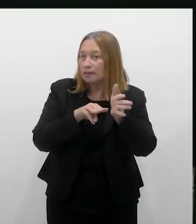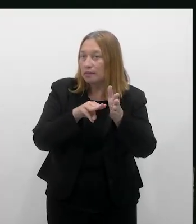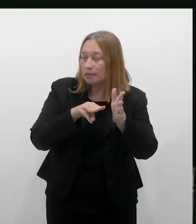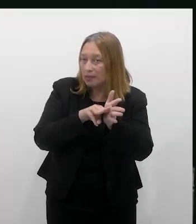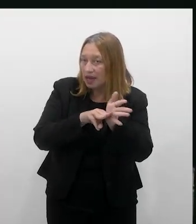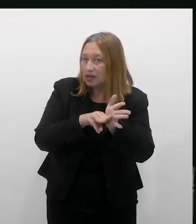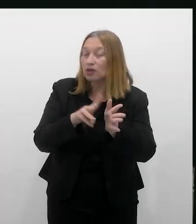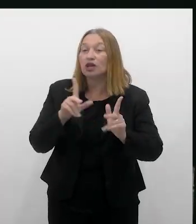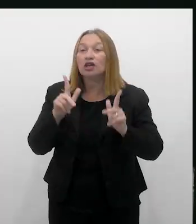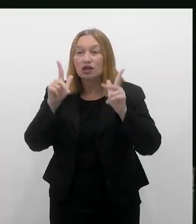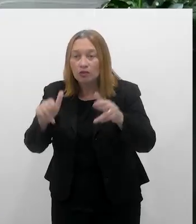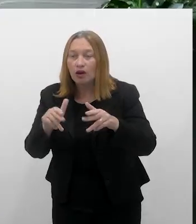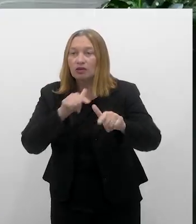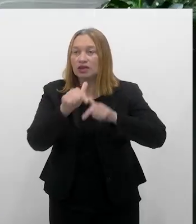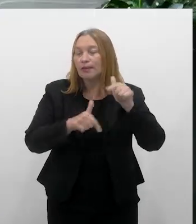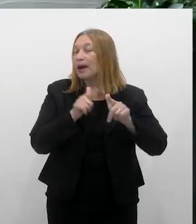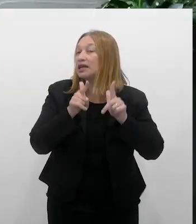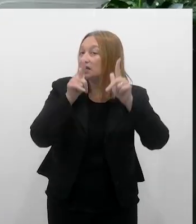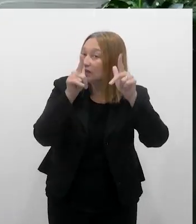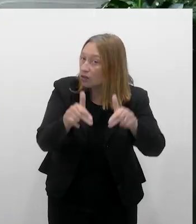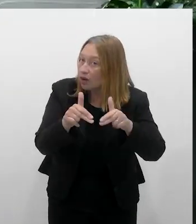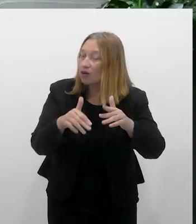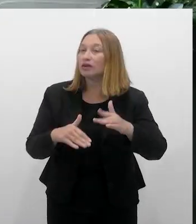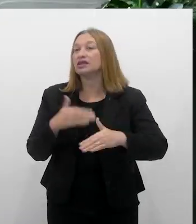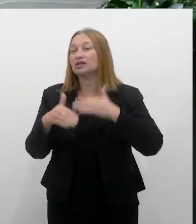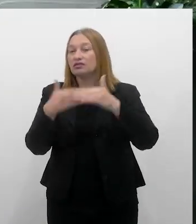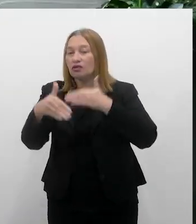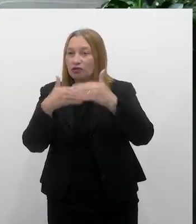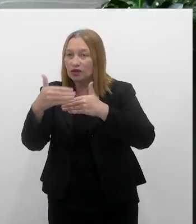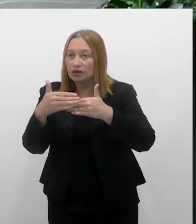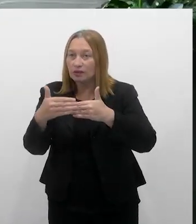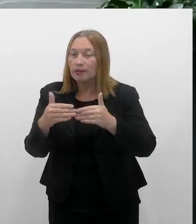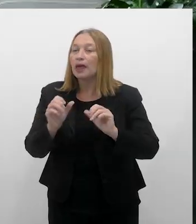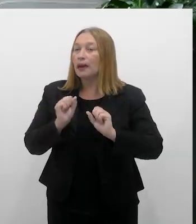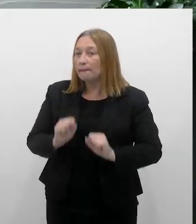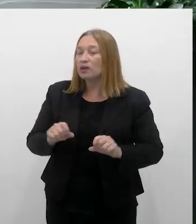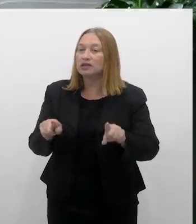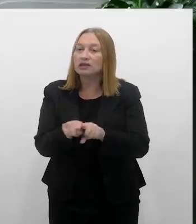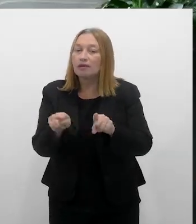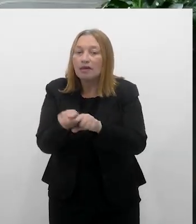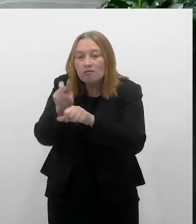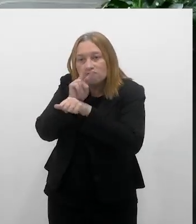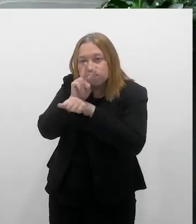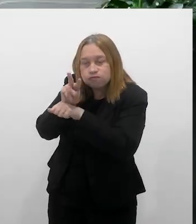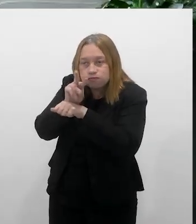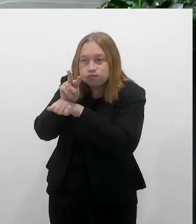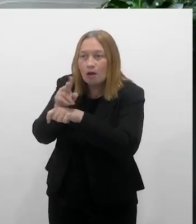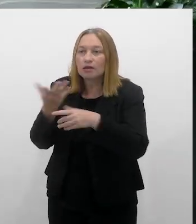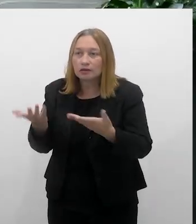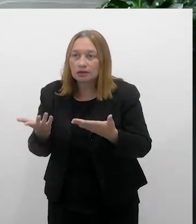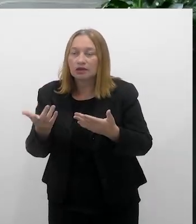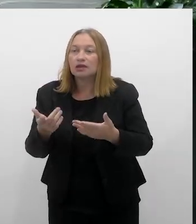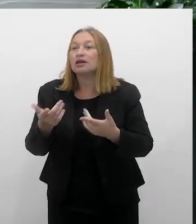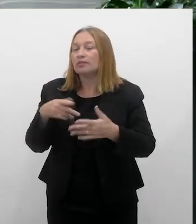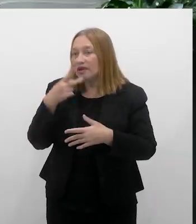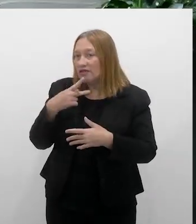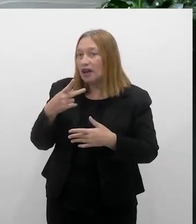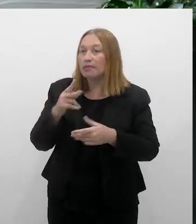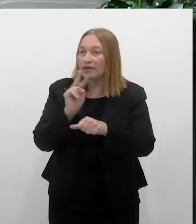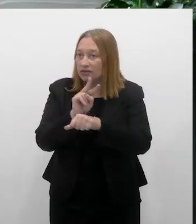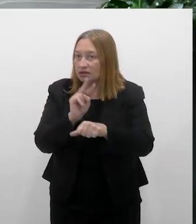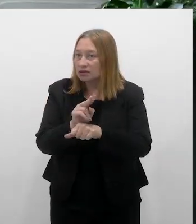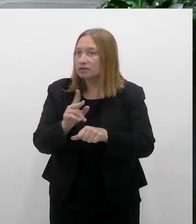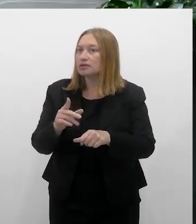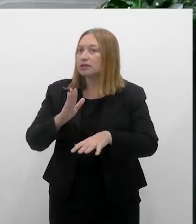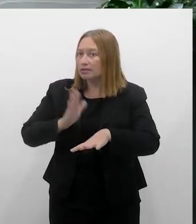a mesma metodologia, o mesmo trabalho a ser desenvolvido. Sim. E a gente possa também monitorar, supervisionar. Isso eu ia